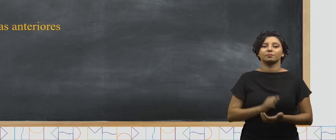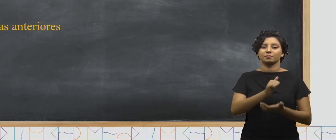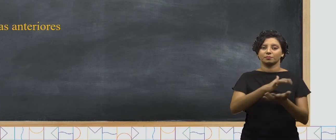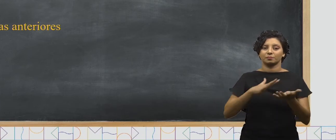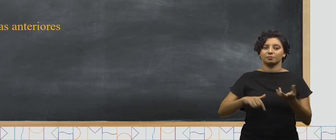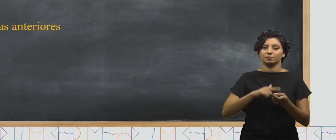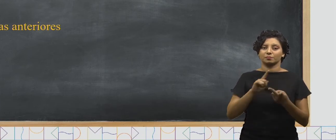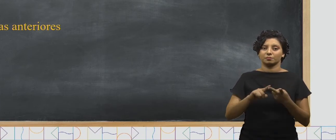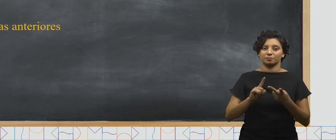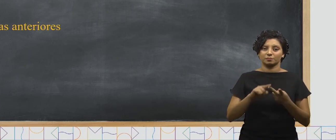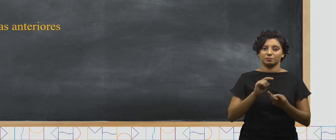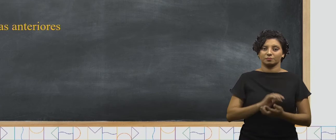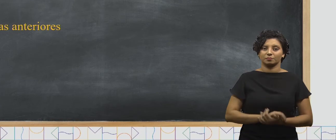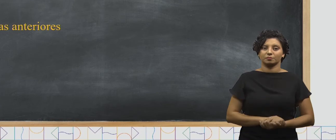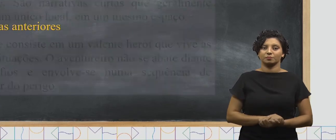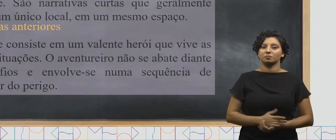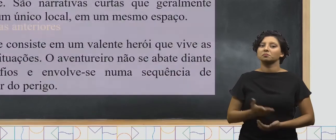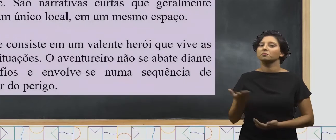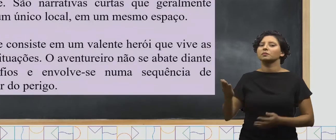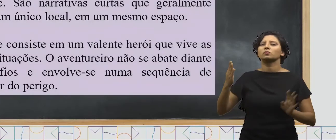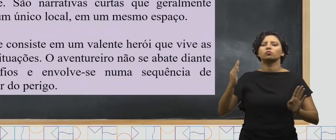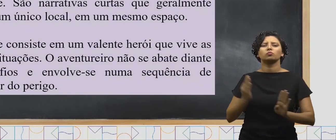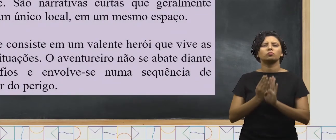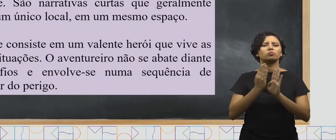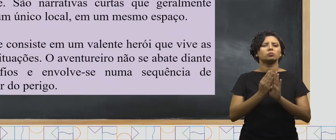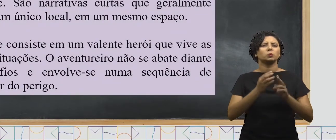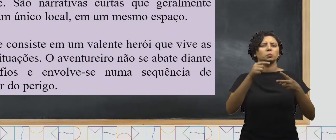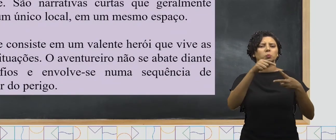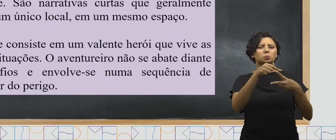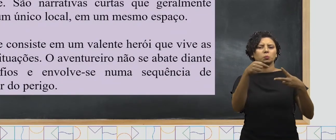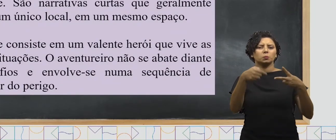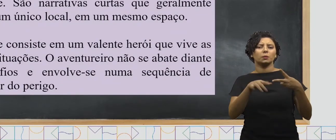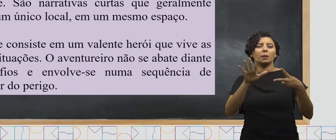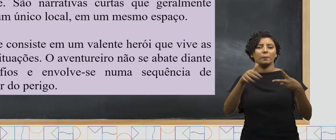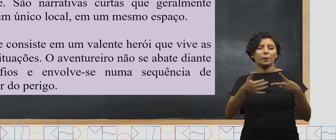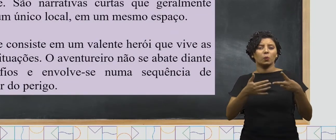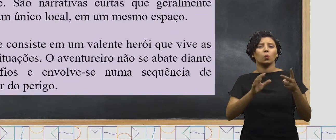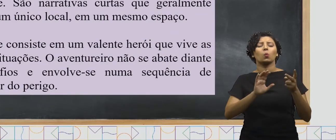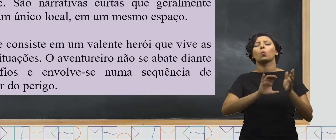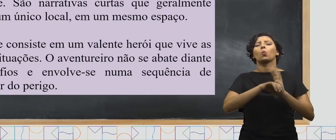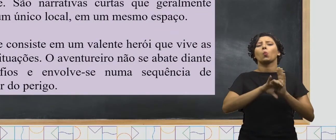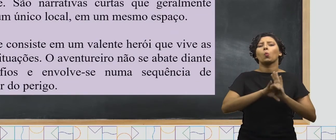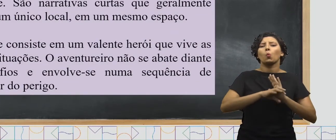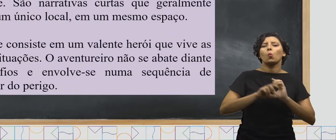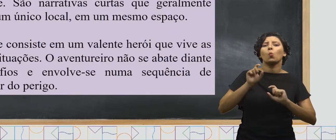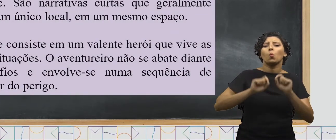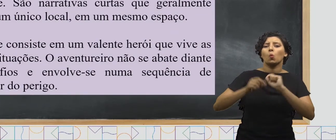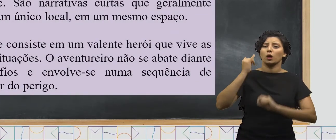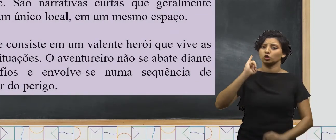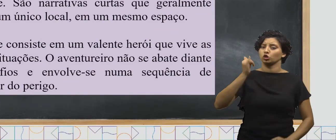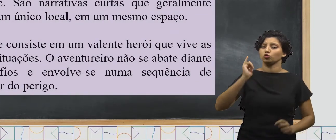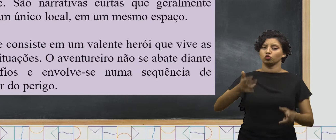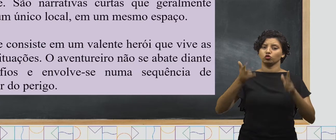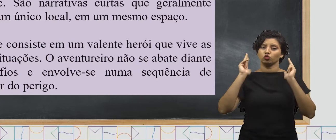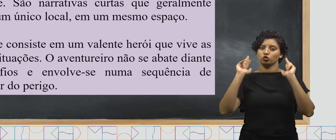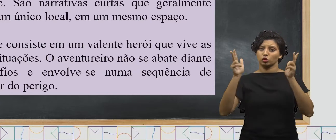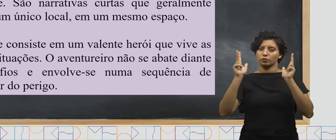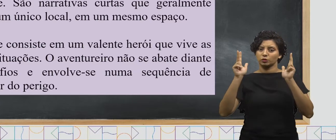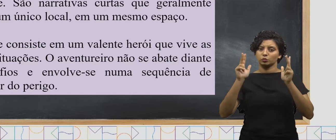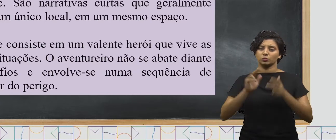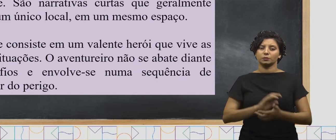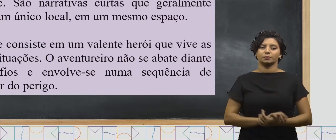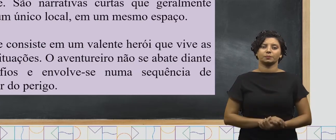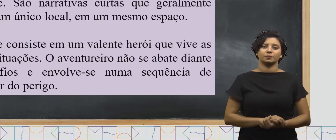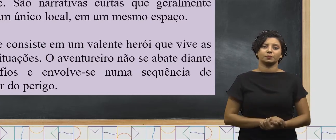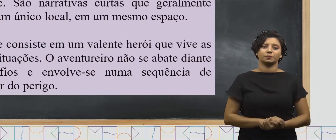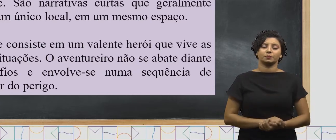Passemos agora para a atividade número 2. Identifique a alternativa que melhor define uma narrativa